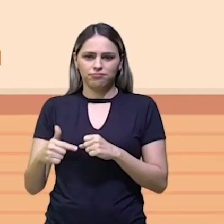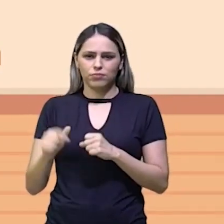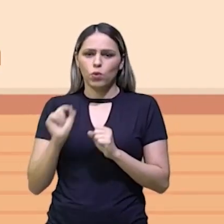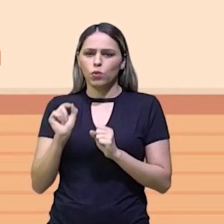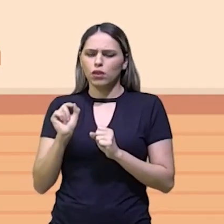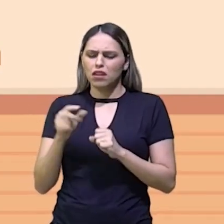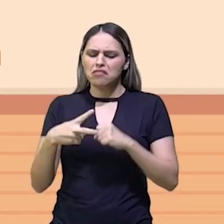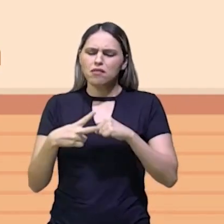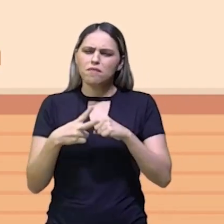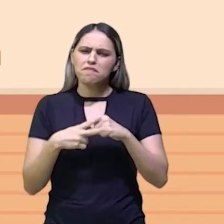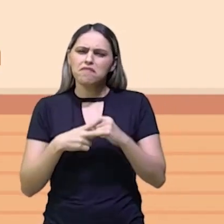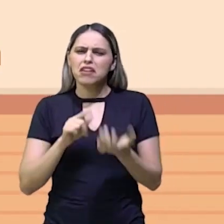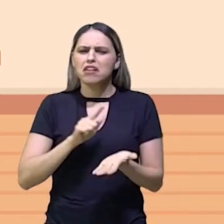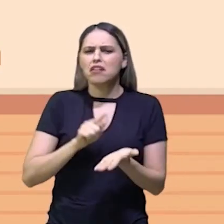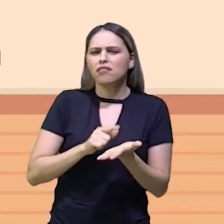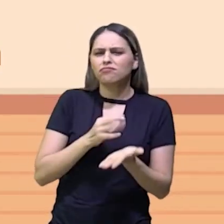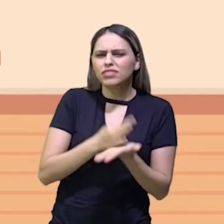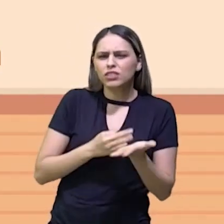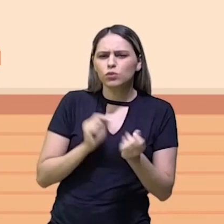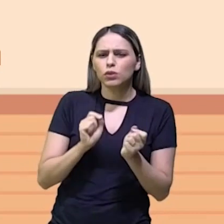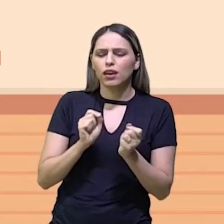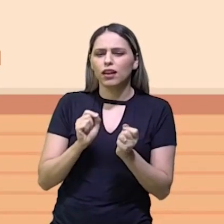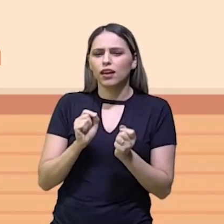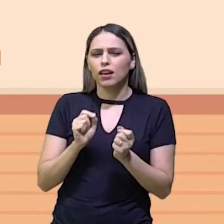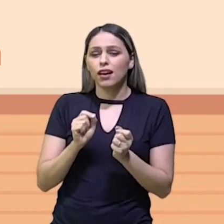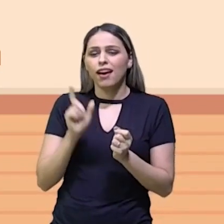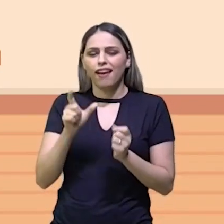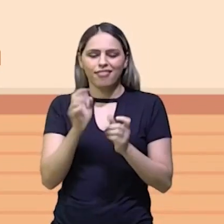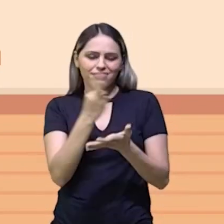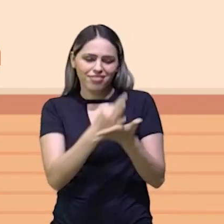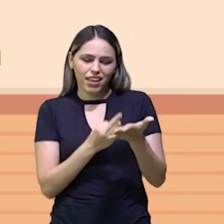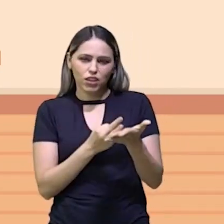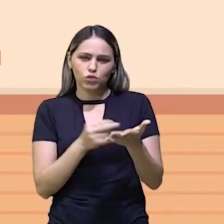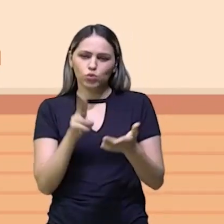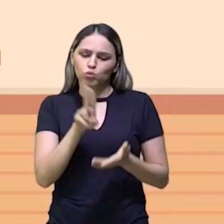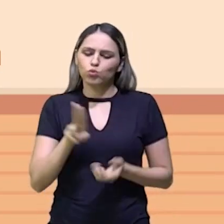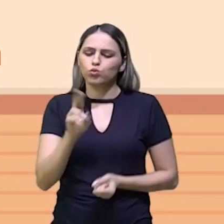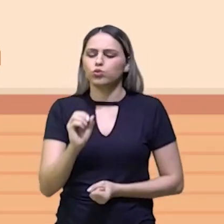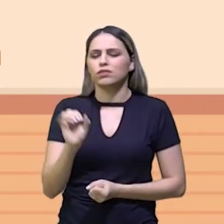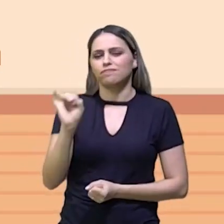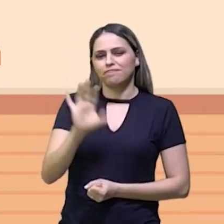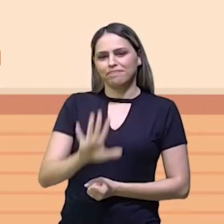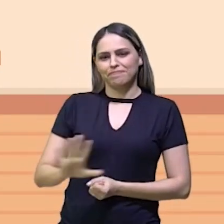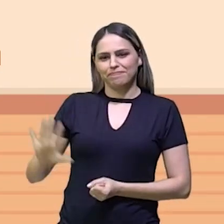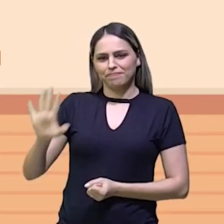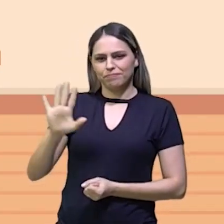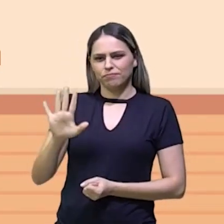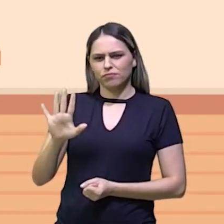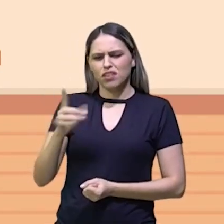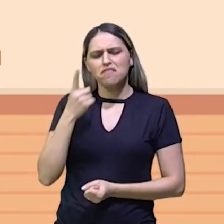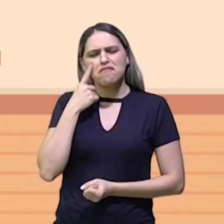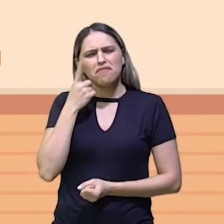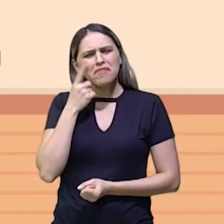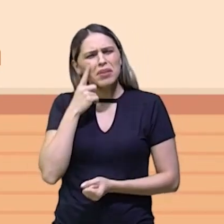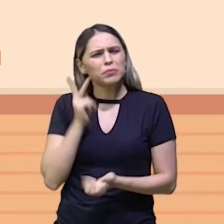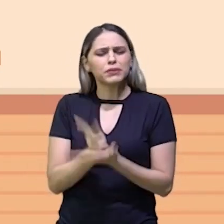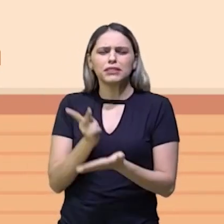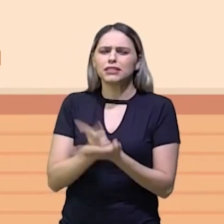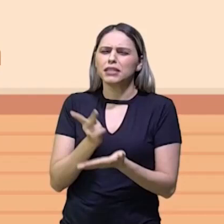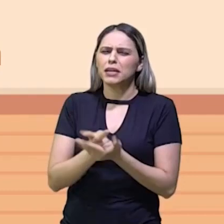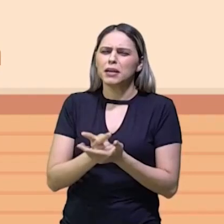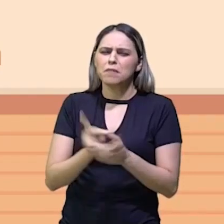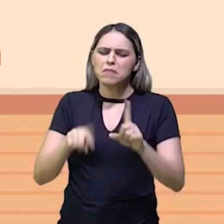não verbais? São os textos escritos através de imagens. Nós vemos isso muito nas embalagens,